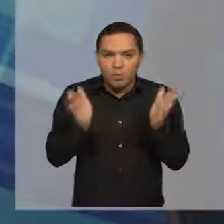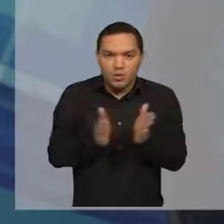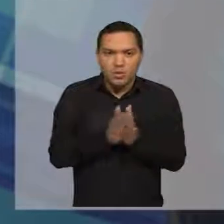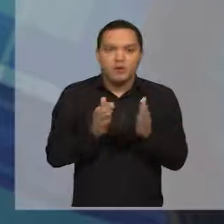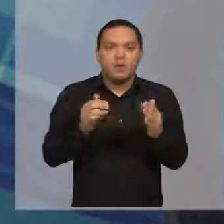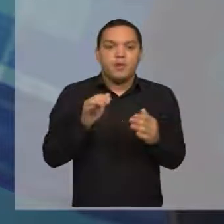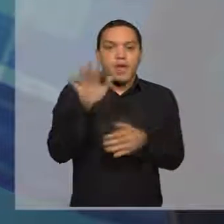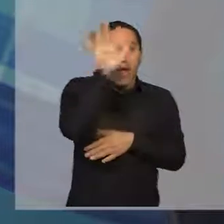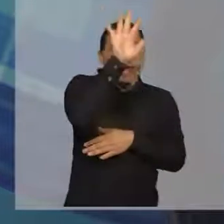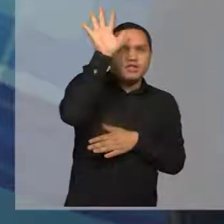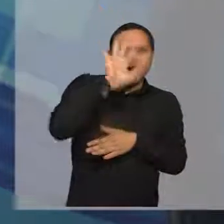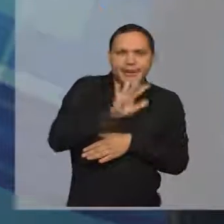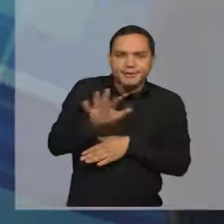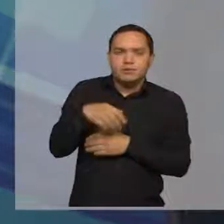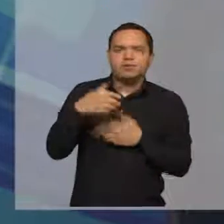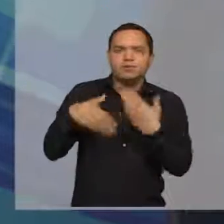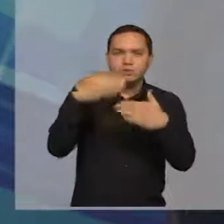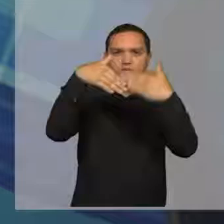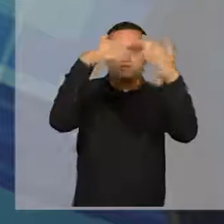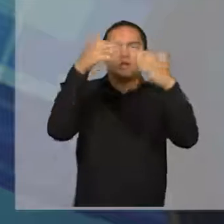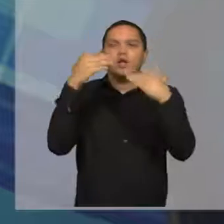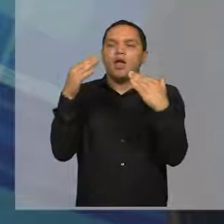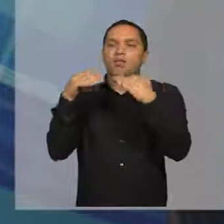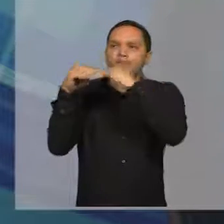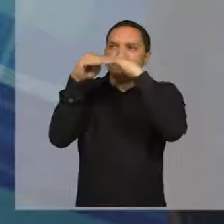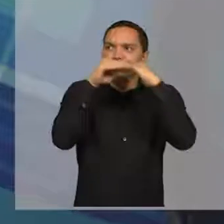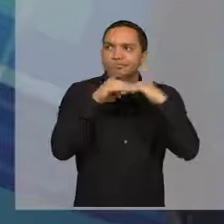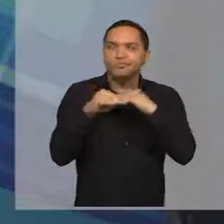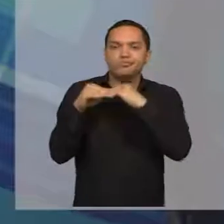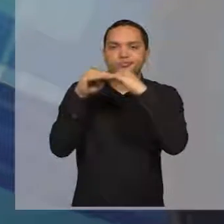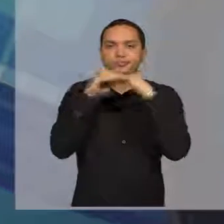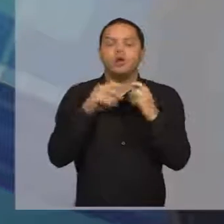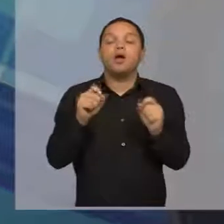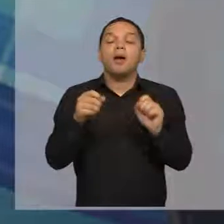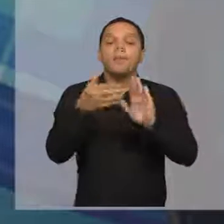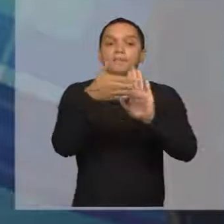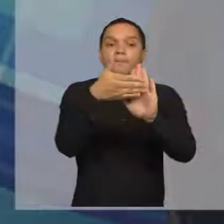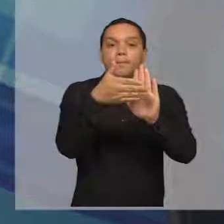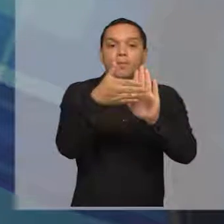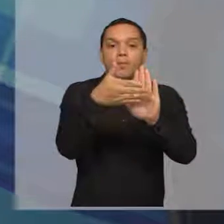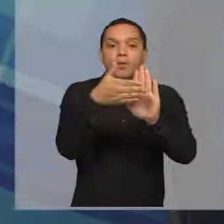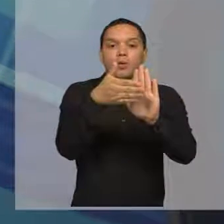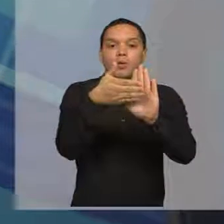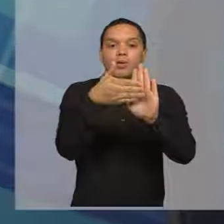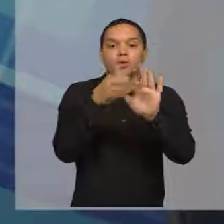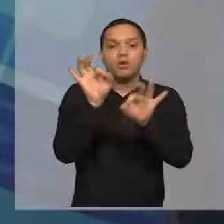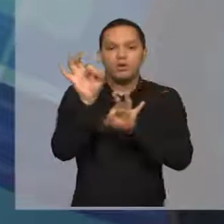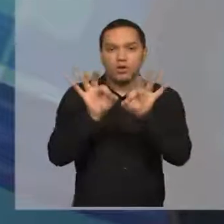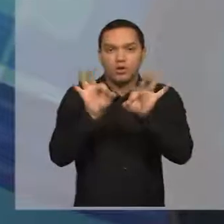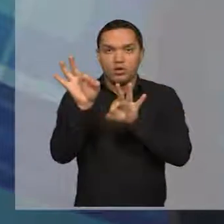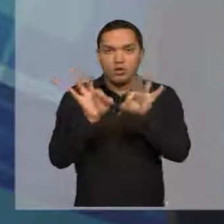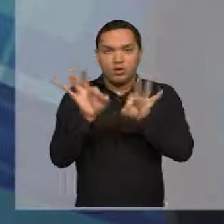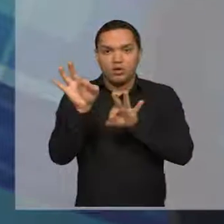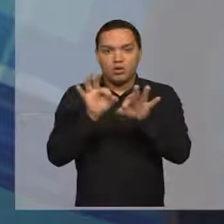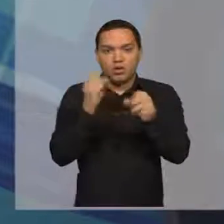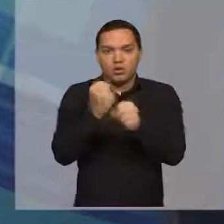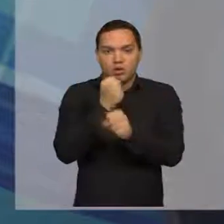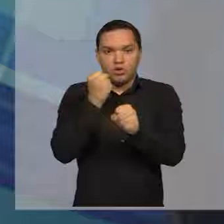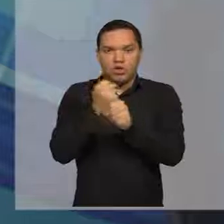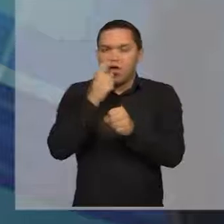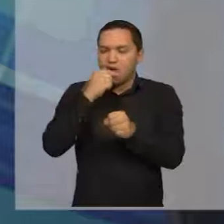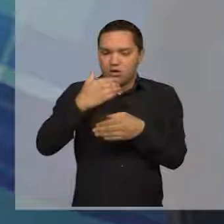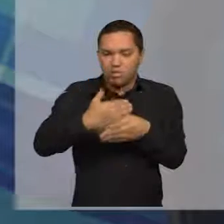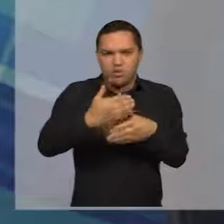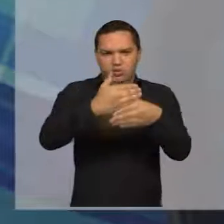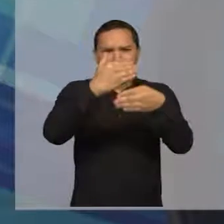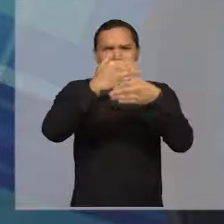regiões, com tentativa de equiparação. Aí nós temos aqui como proposta elaborar o plano para a construção de barragens. Isso remete